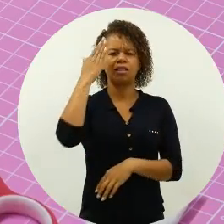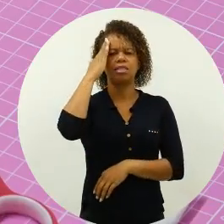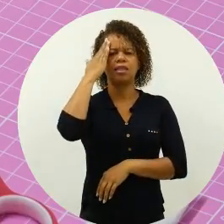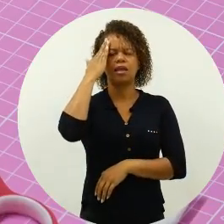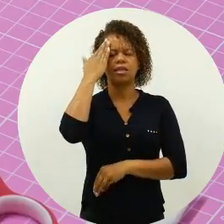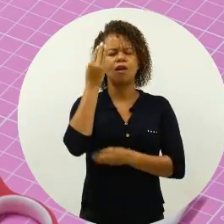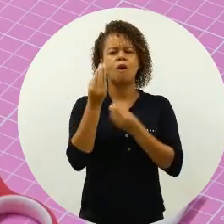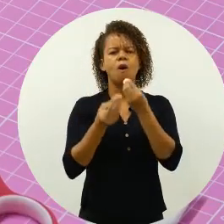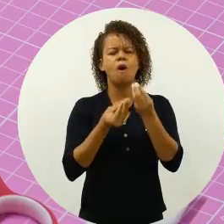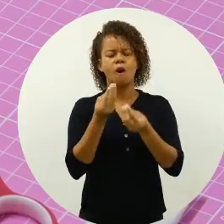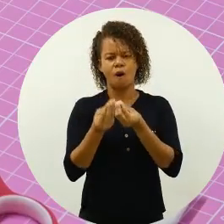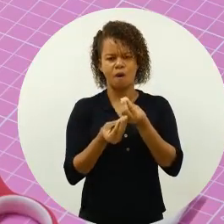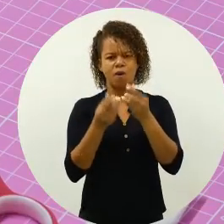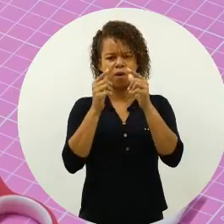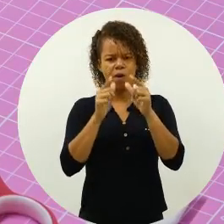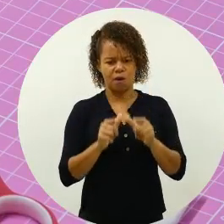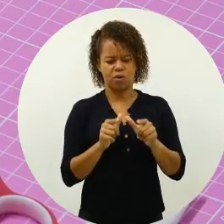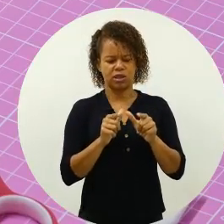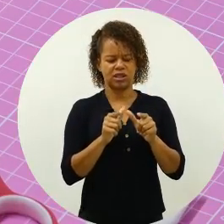onde